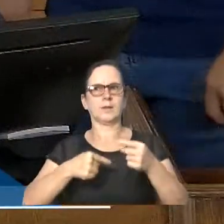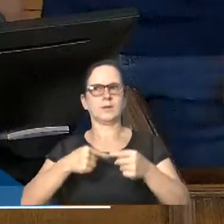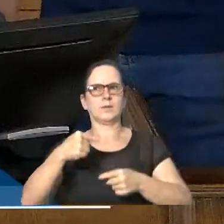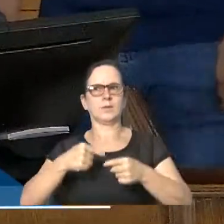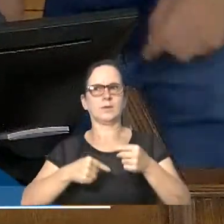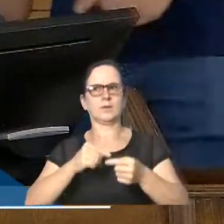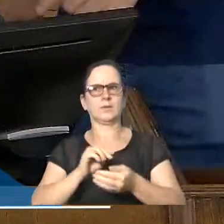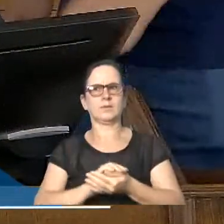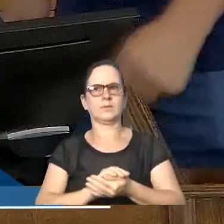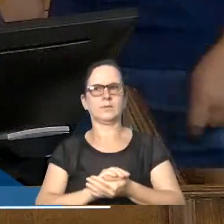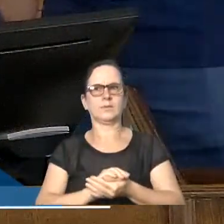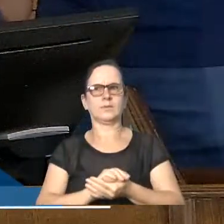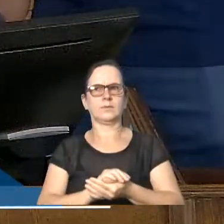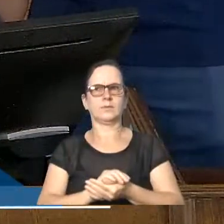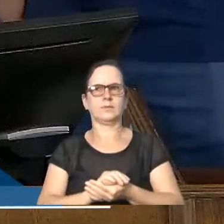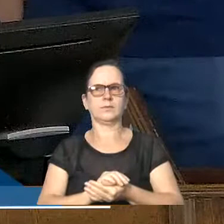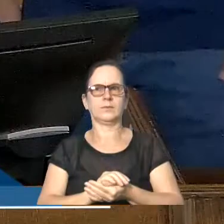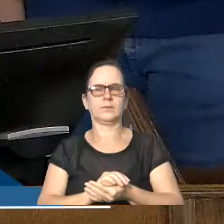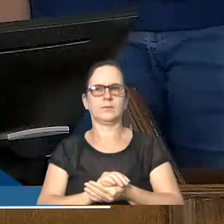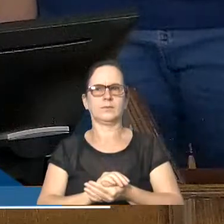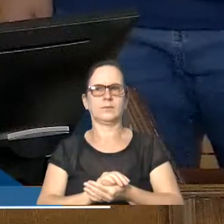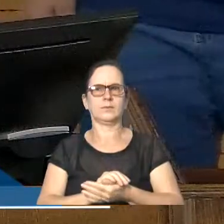discussão.